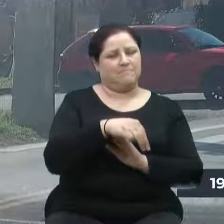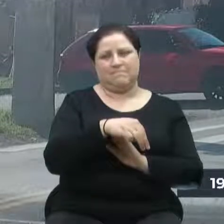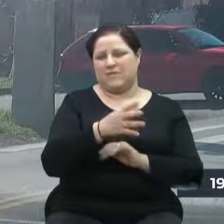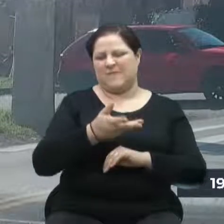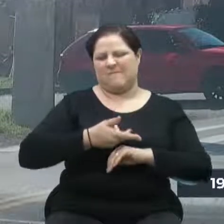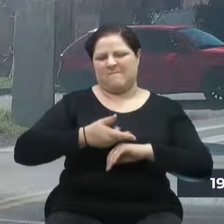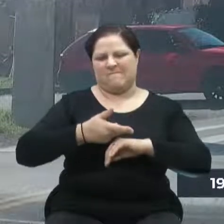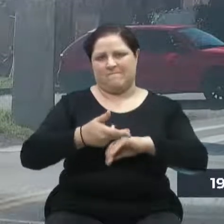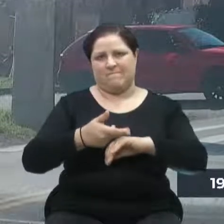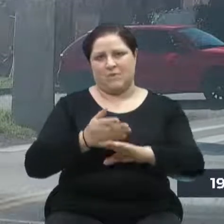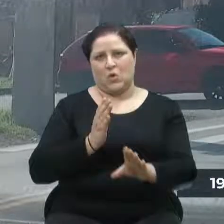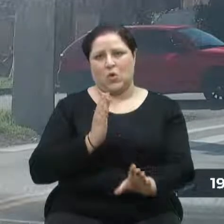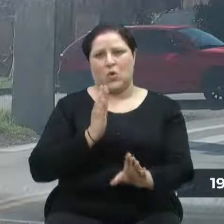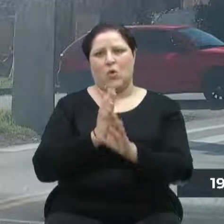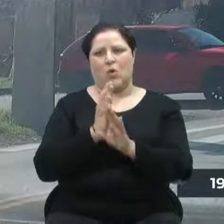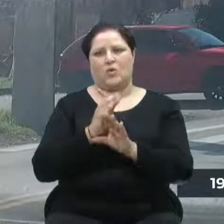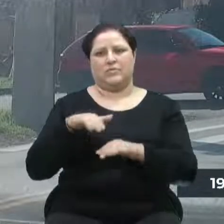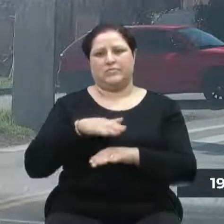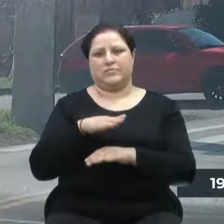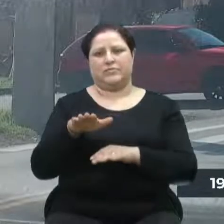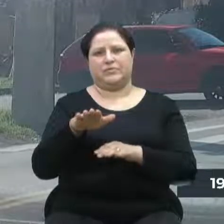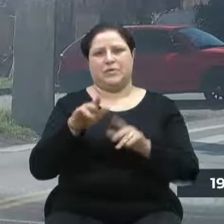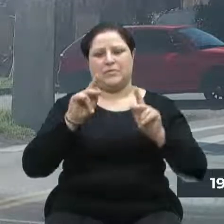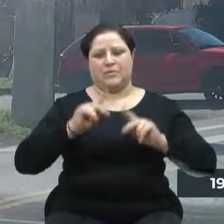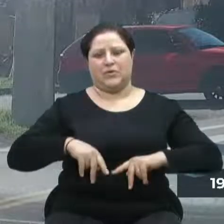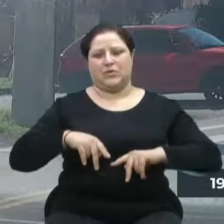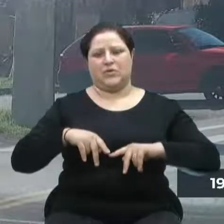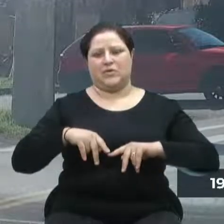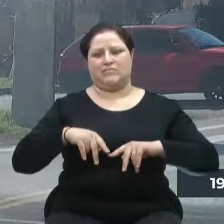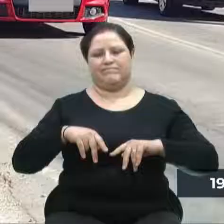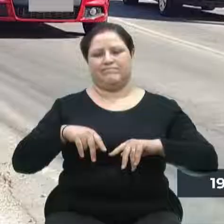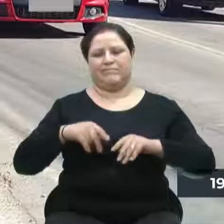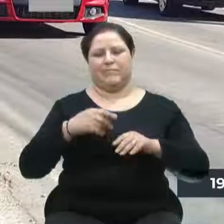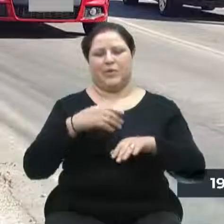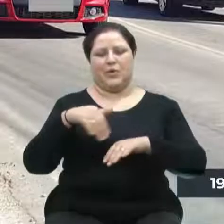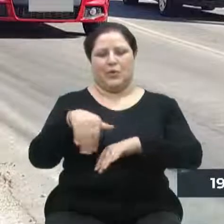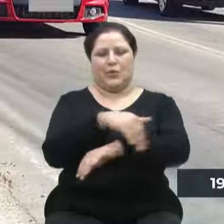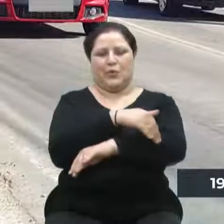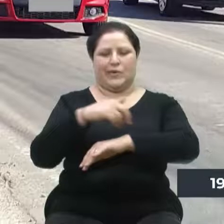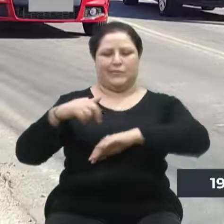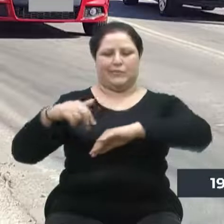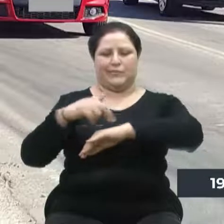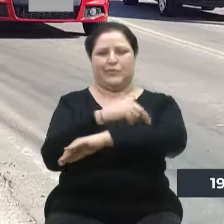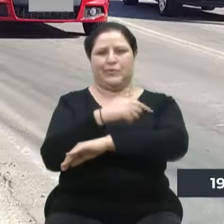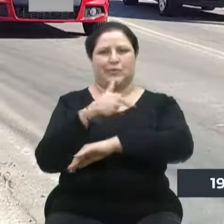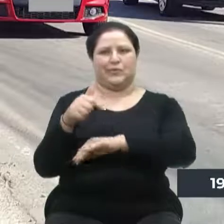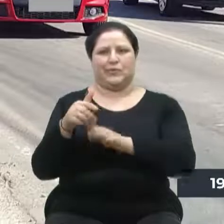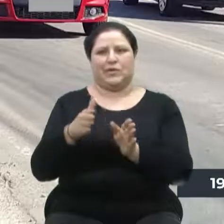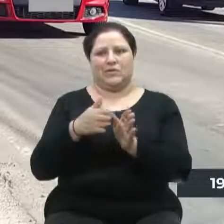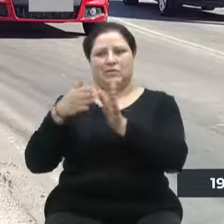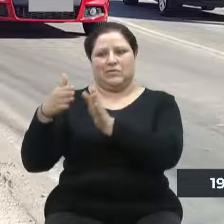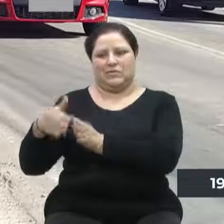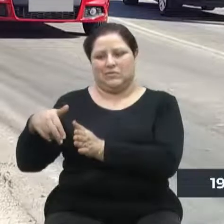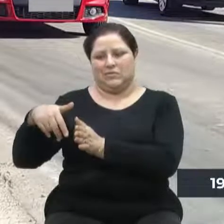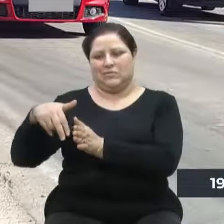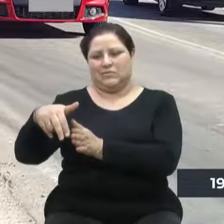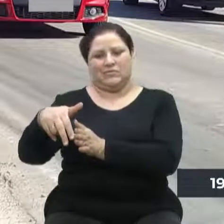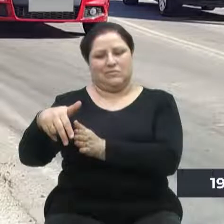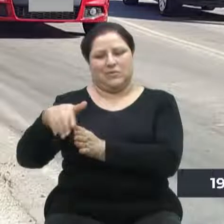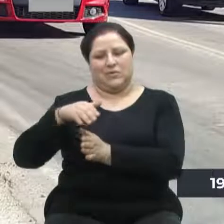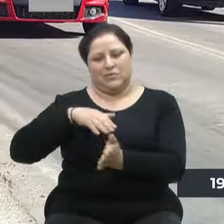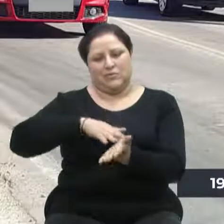com pessoas ali na via, porque não tem acostamento, lixo, né? Quando eu era subprefeita,